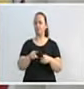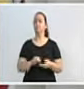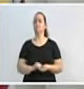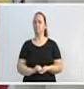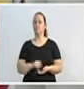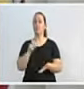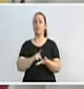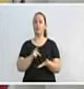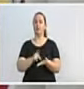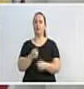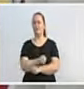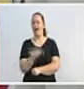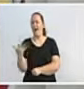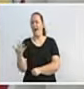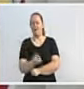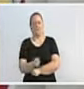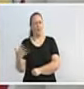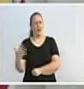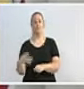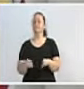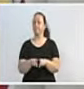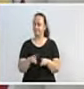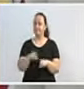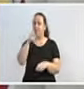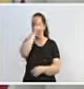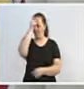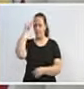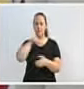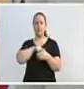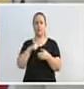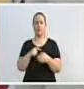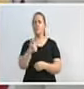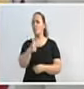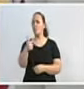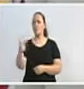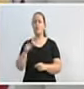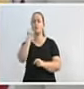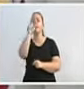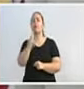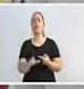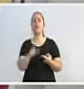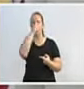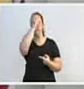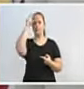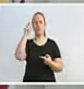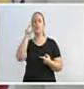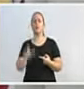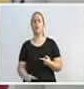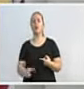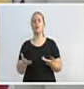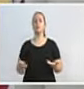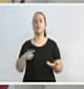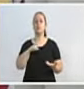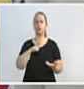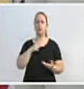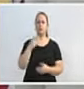muito grande. Como teve vários prefeitos, que não, várias cidades que não tinham candidato a prefeito. Tivemos Santa Catarina, 32 ou